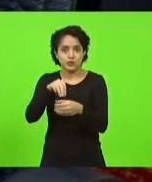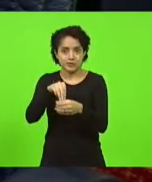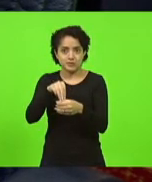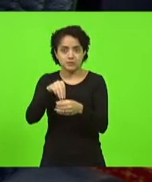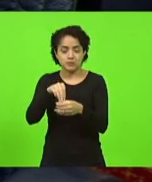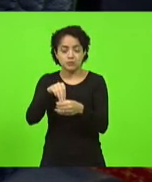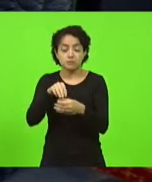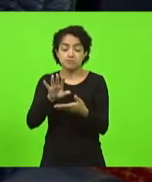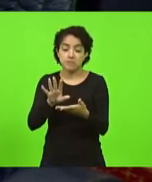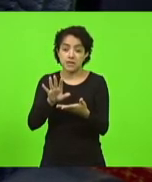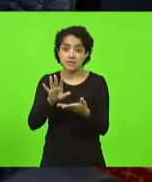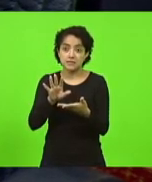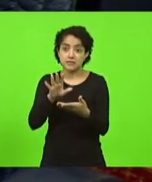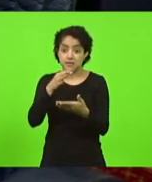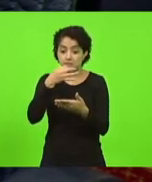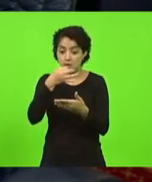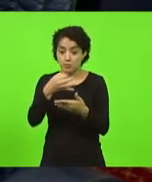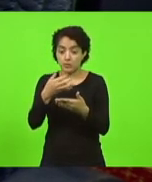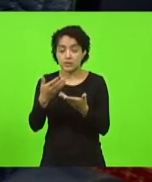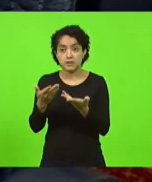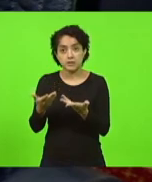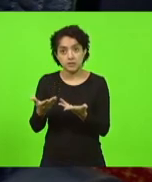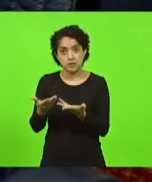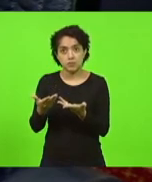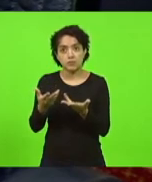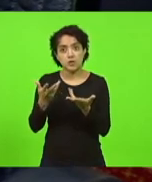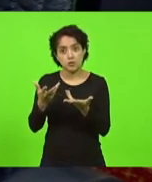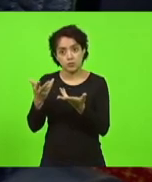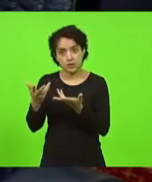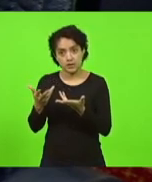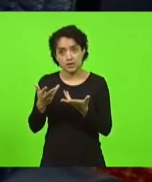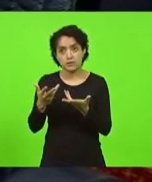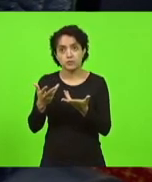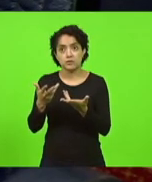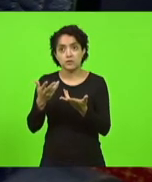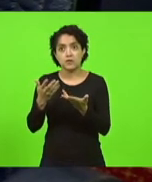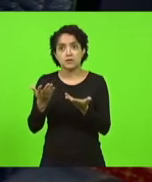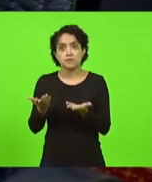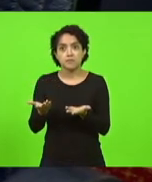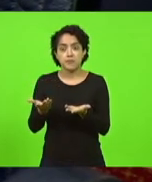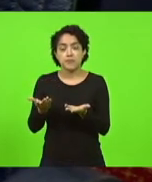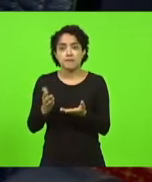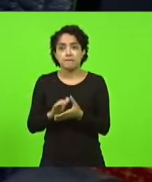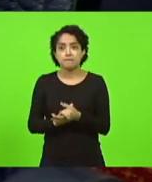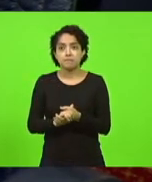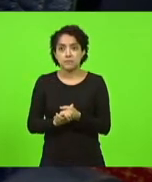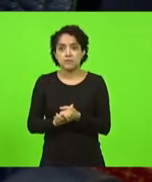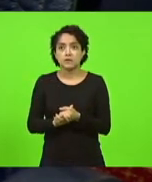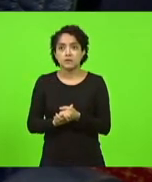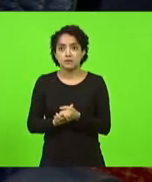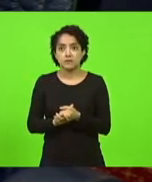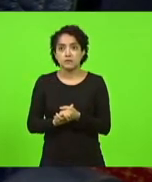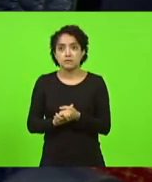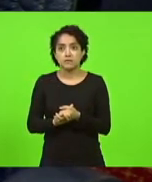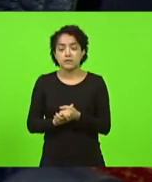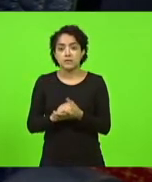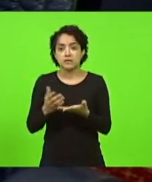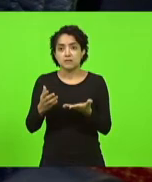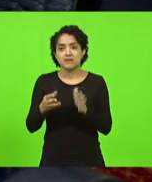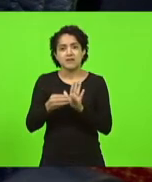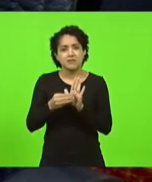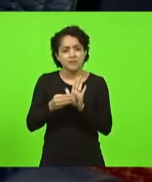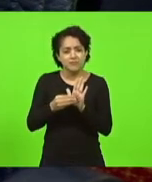opinião, muito singela aqui, eu quero dizer a vocês que eu acho uma tremenda desumanidade esse tipo